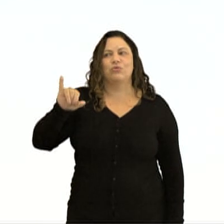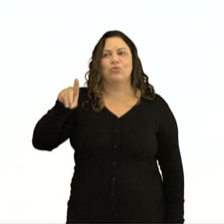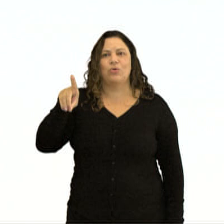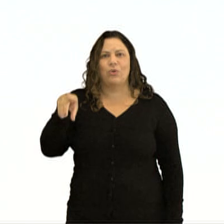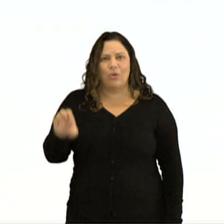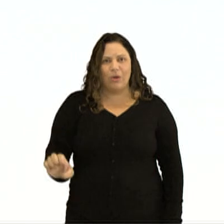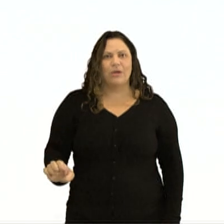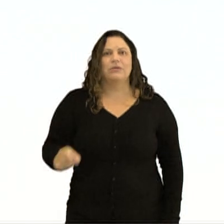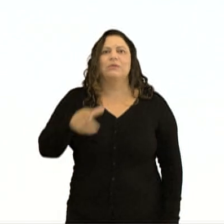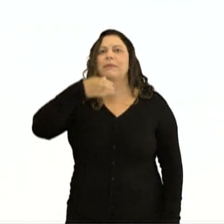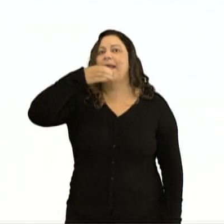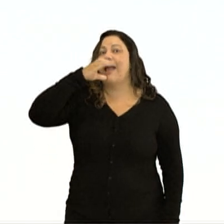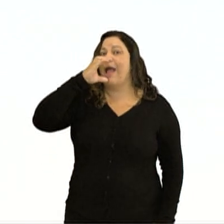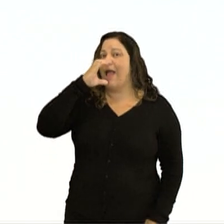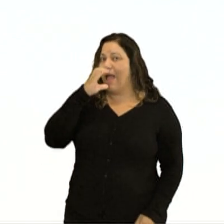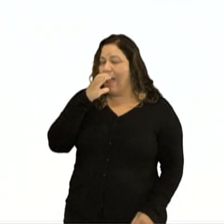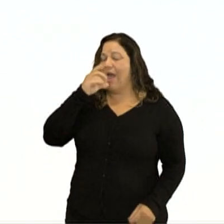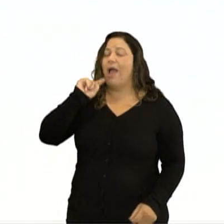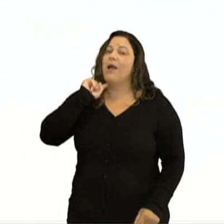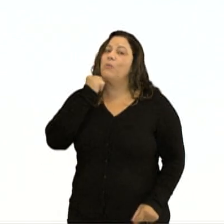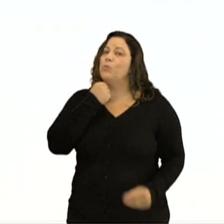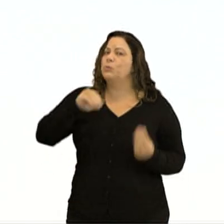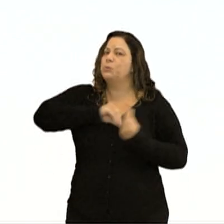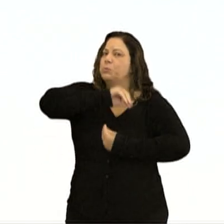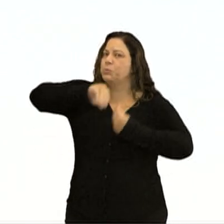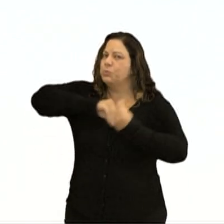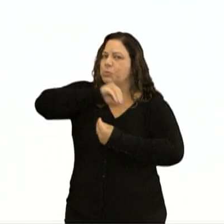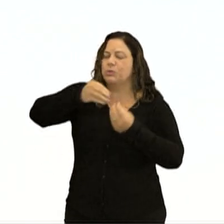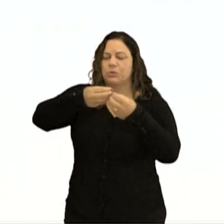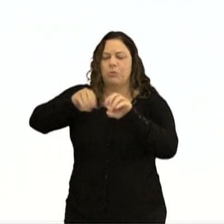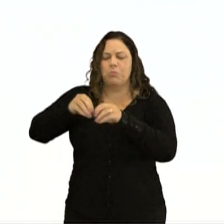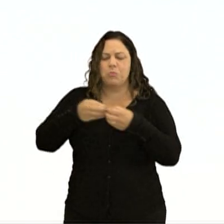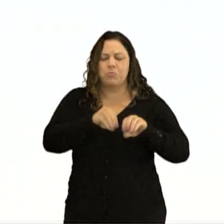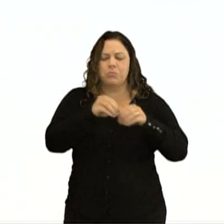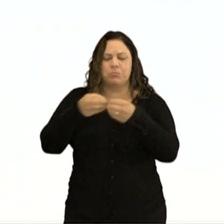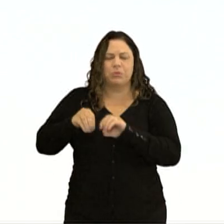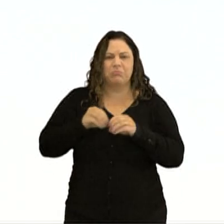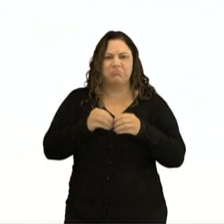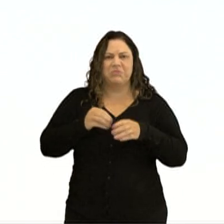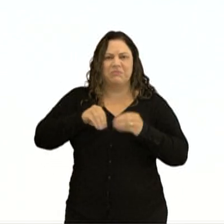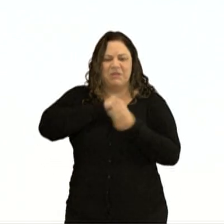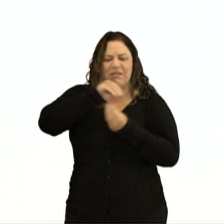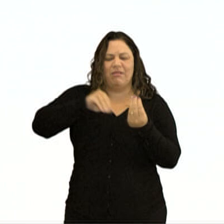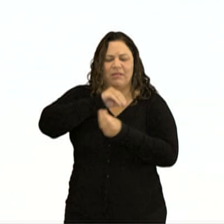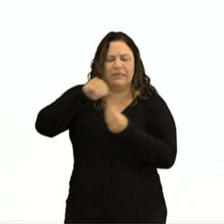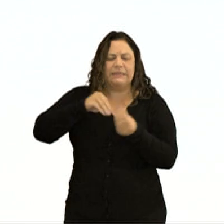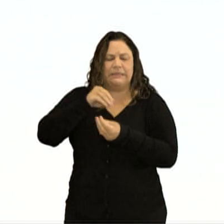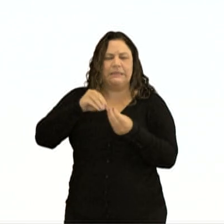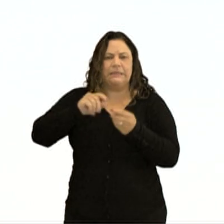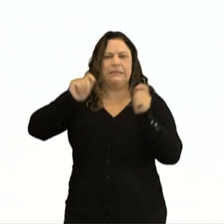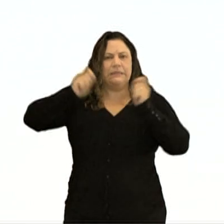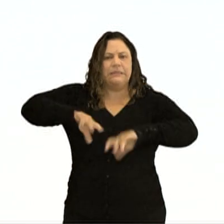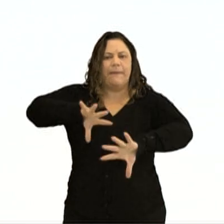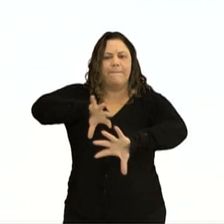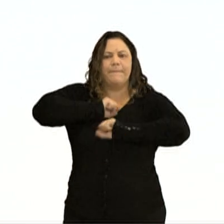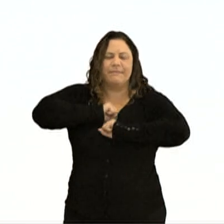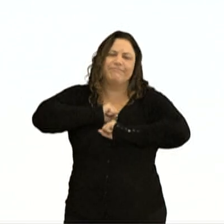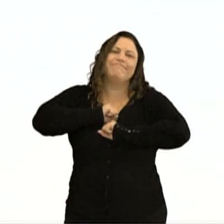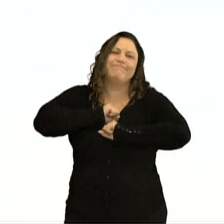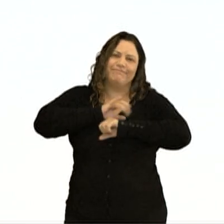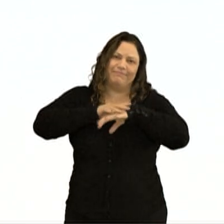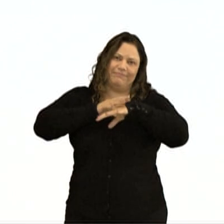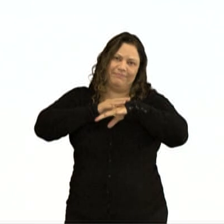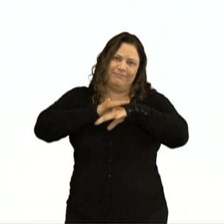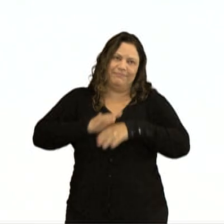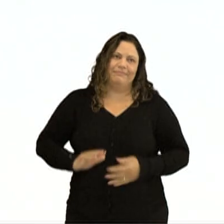toma água contaminada com os ovos desse nemateuminto e acontece então dela ter essa